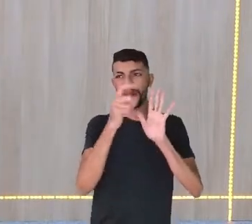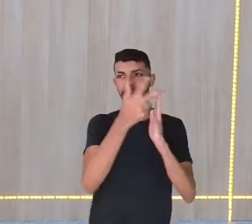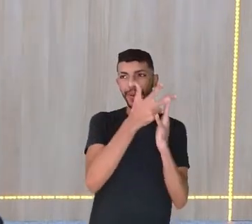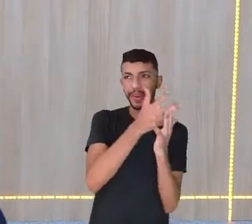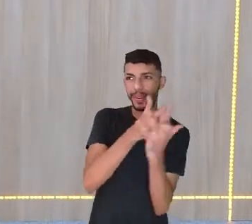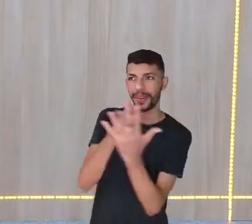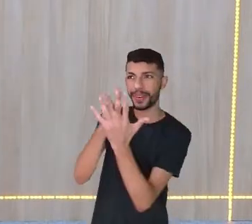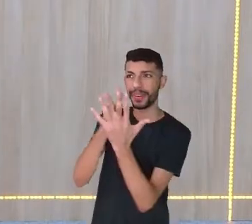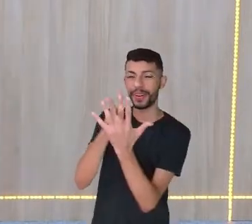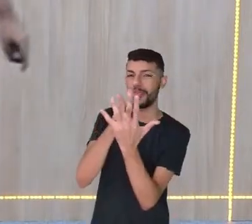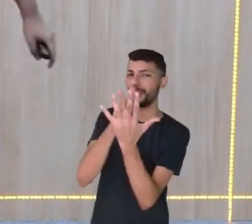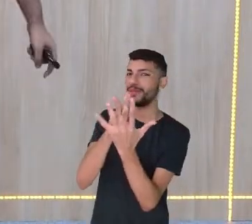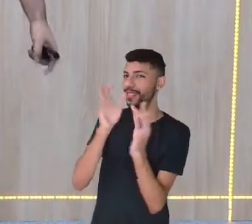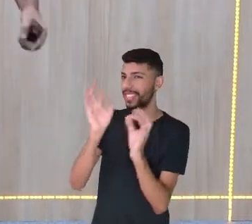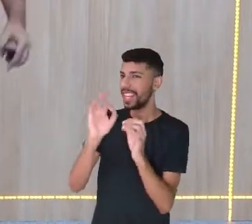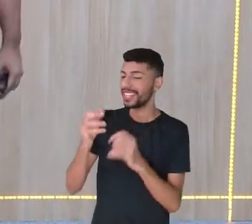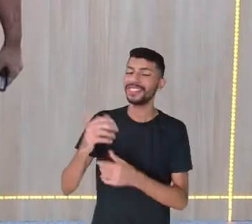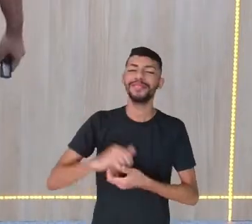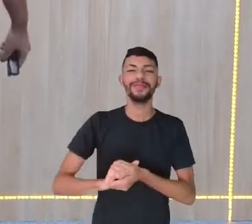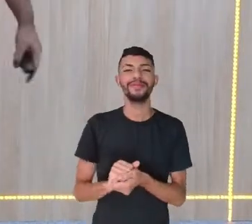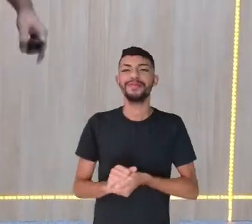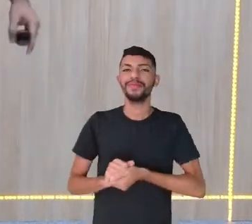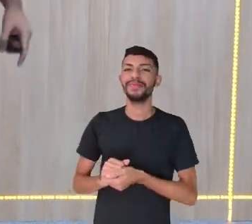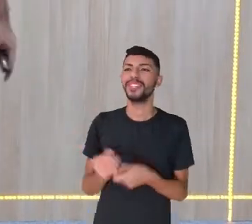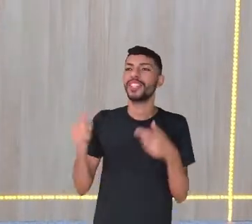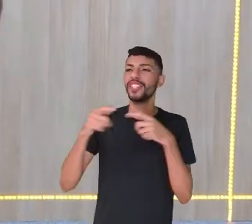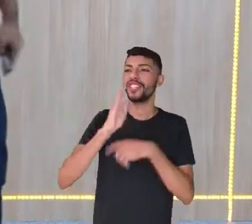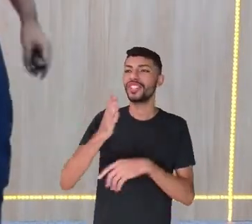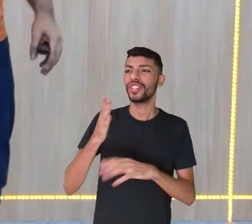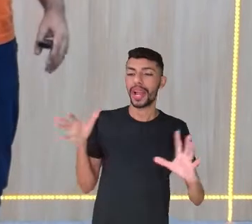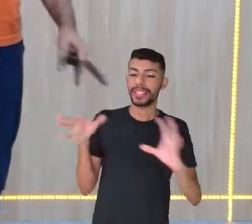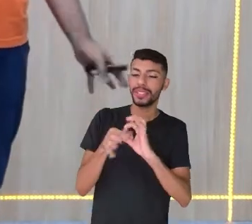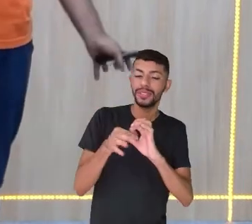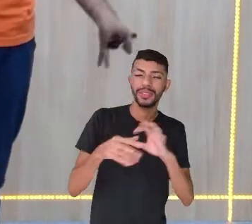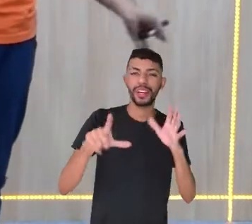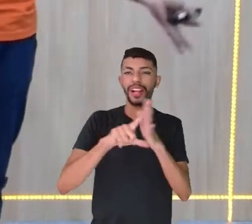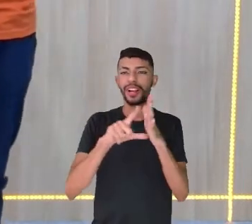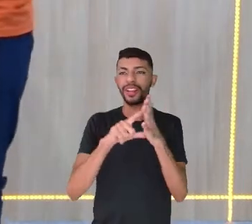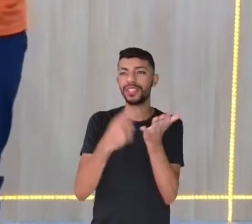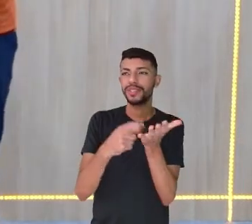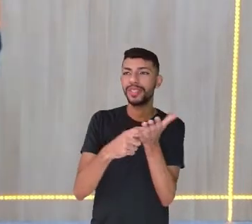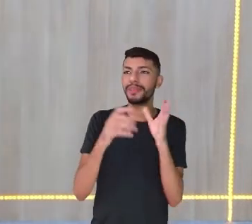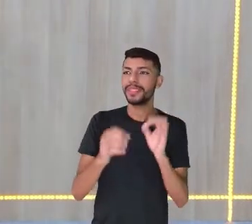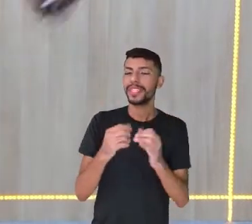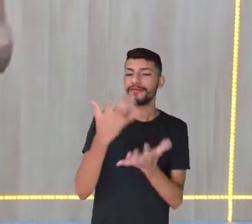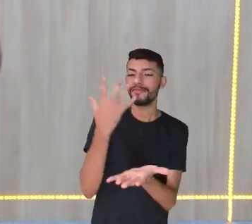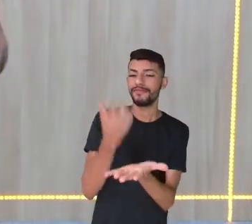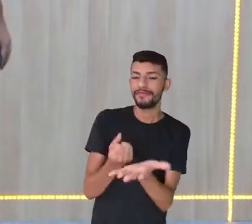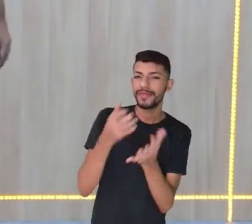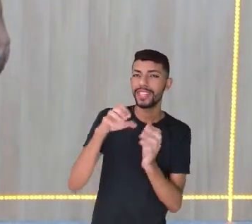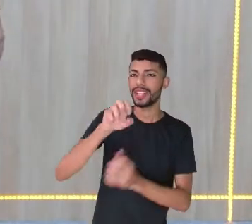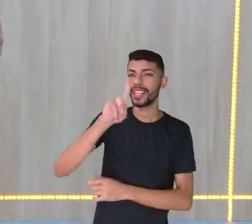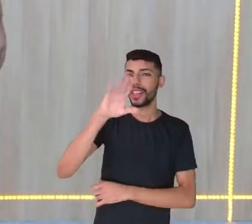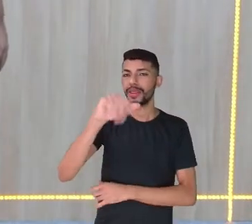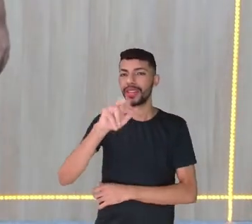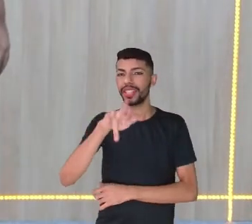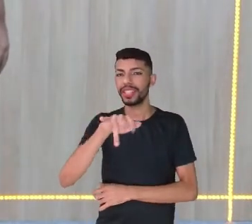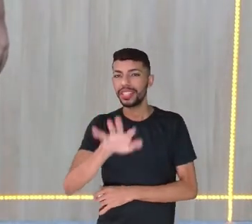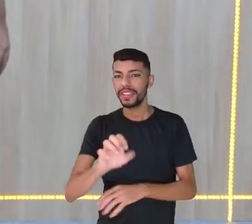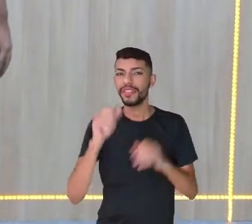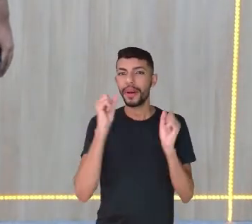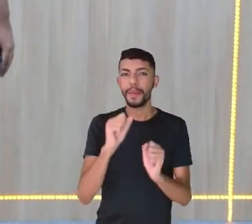aqui? Posicionar a câmera aí do seu celular, vocês vão direto na loja de aplicativo, aí baixou a Educa Recife, vai poder interagir